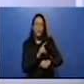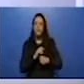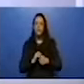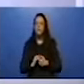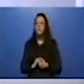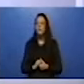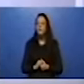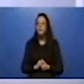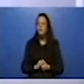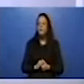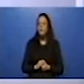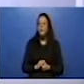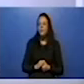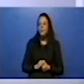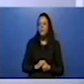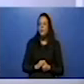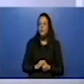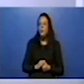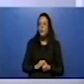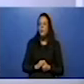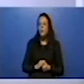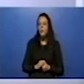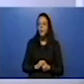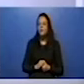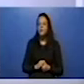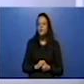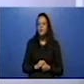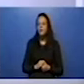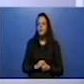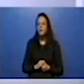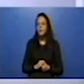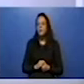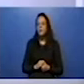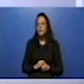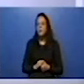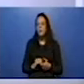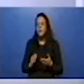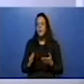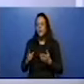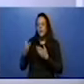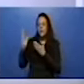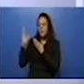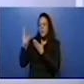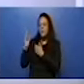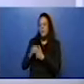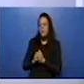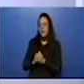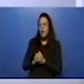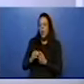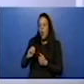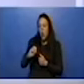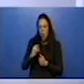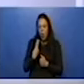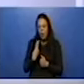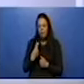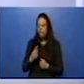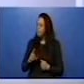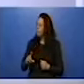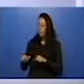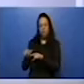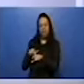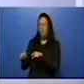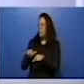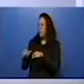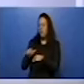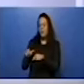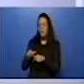I did. I worked all day. Ou então aqui, ó. Não, eu não trabalhei. Eu não